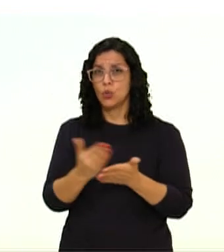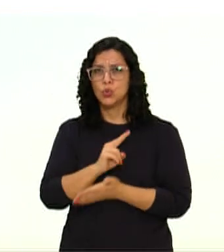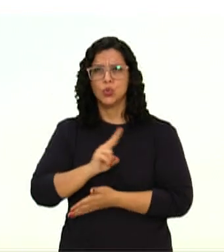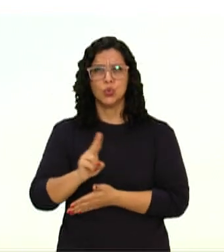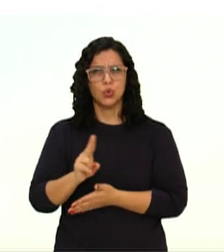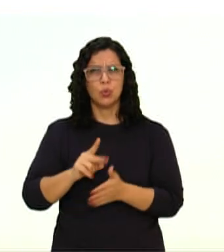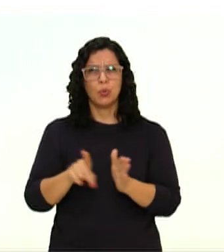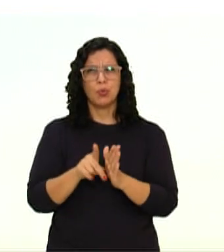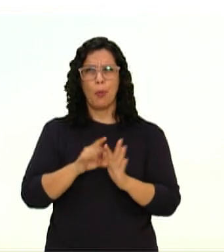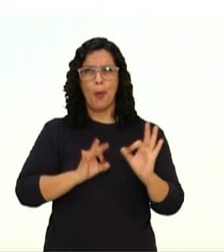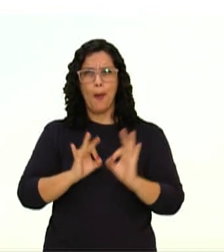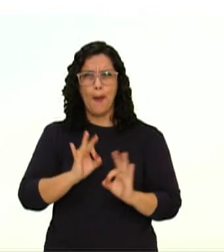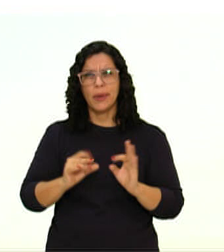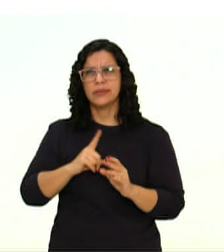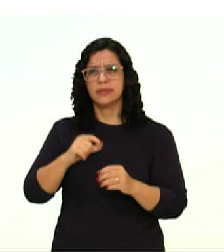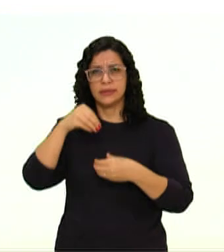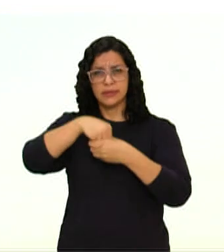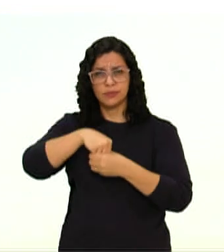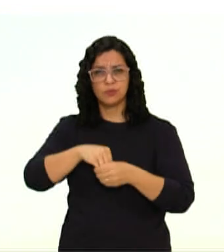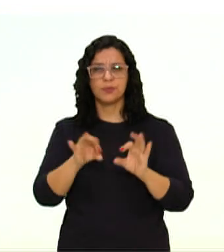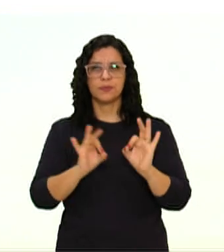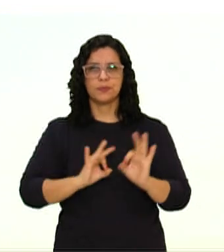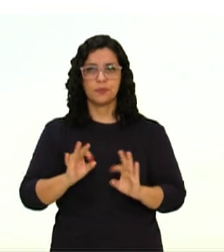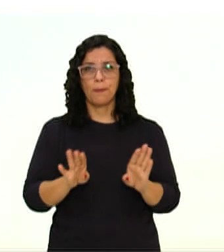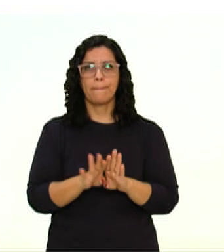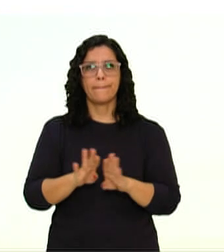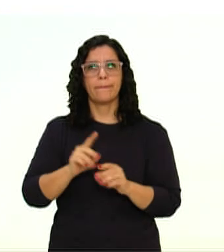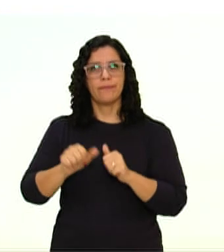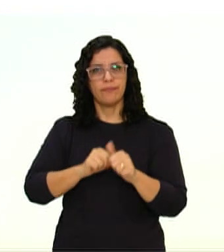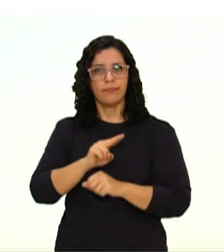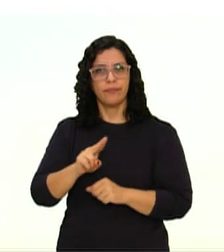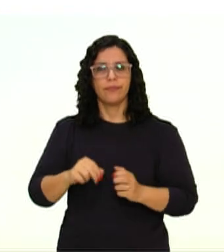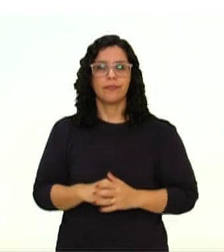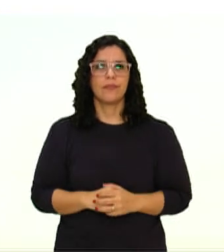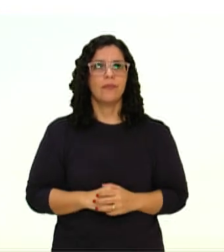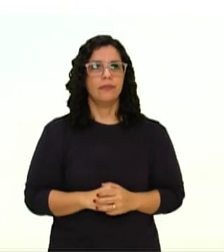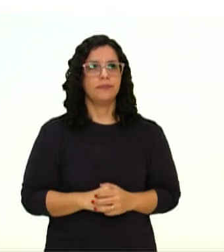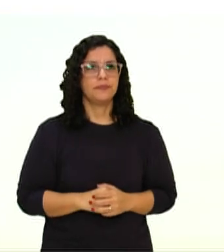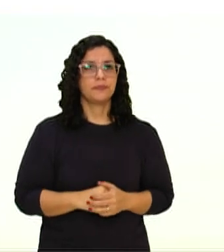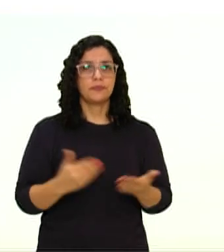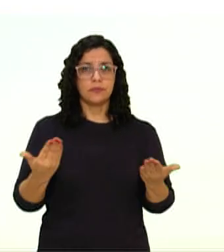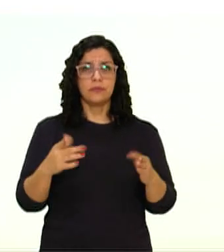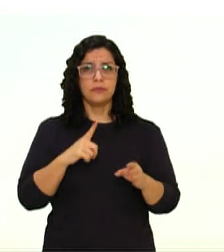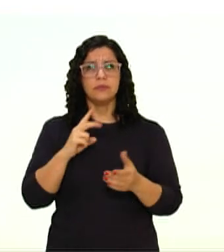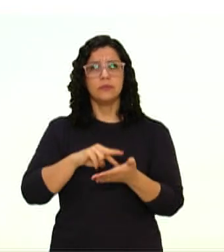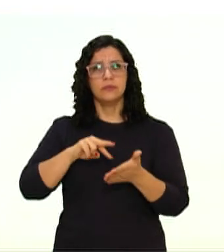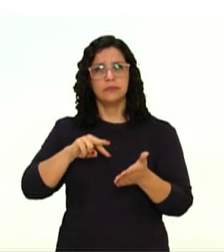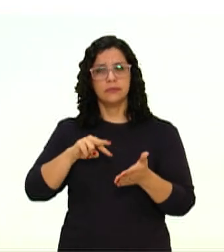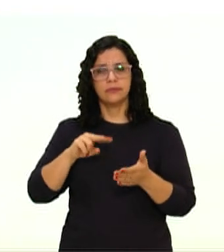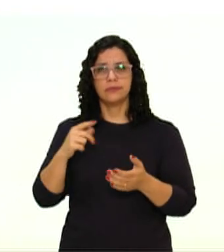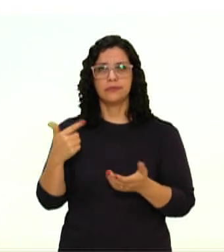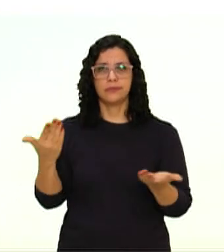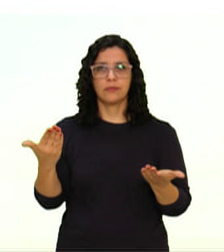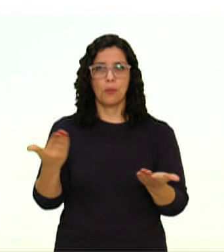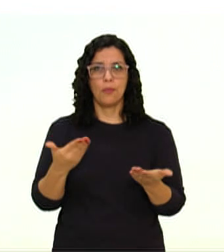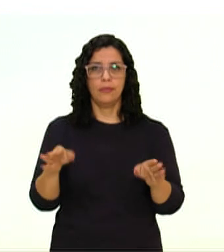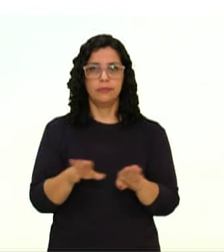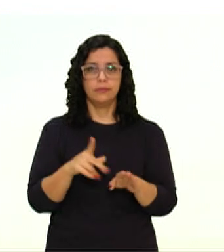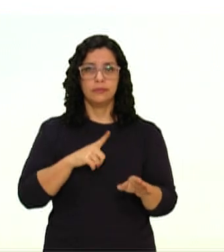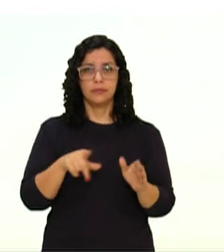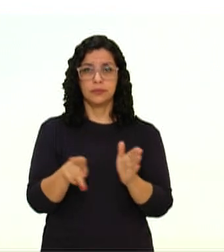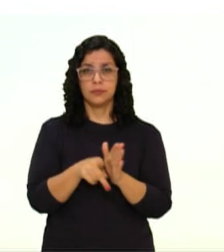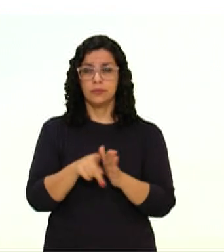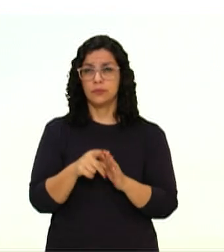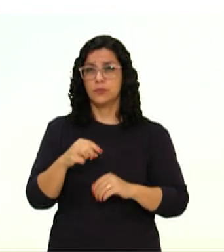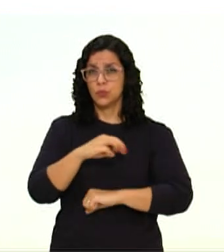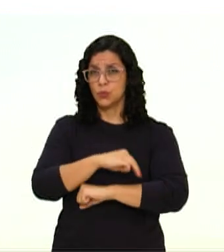de organelas e tudo mais, até o próprio nome da célula vai mudar, a gente já vai ver ali. Ele tem as seguintes, o tecido de modo geral,